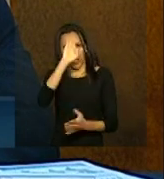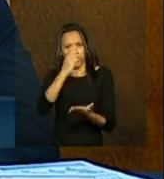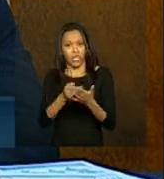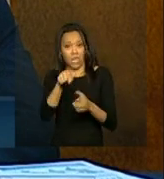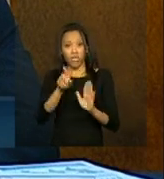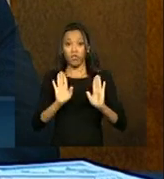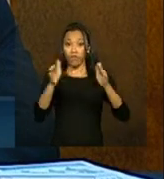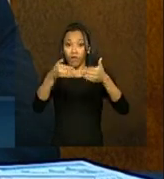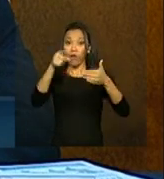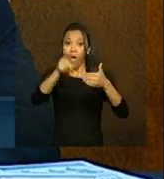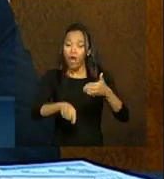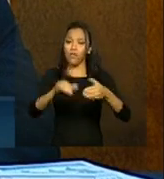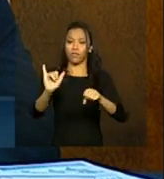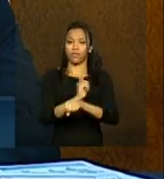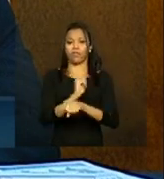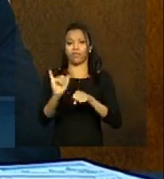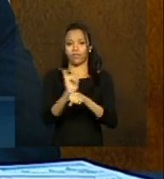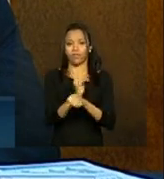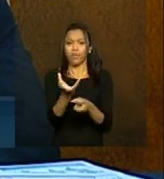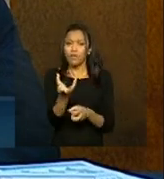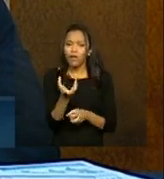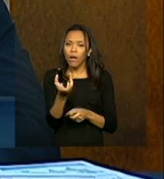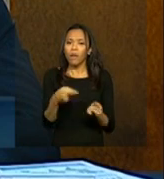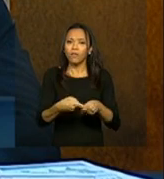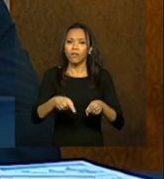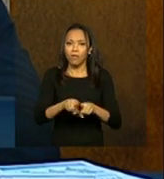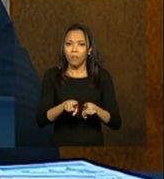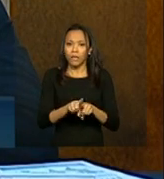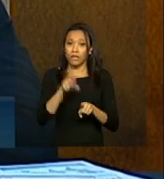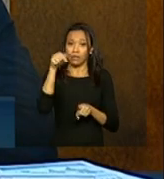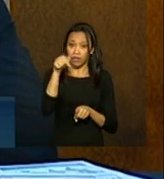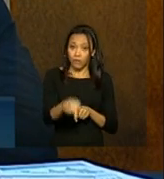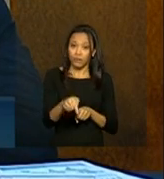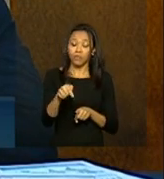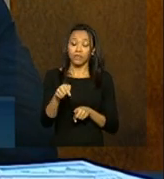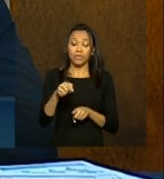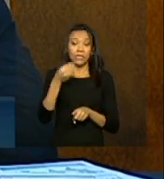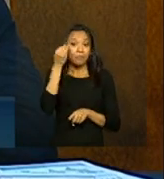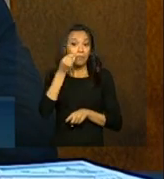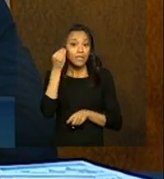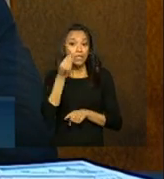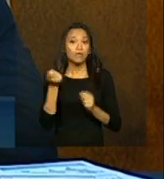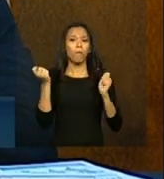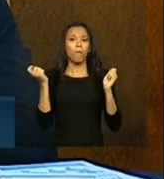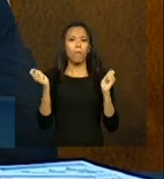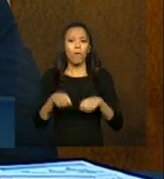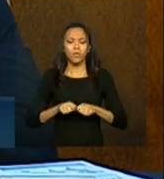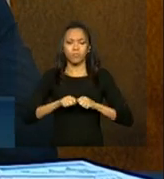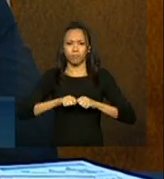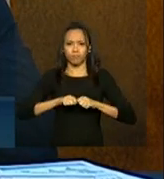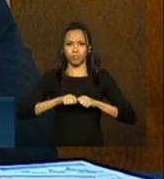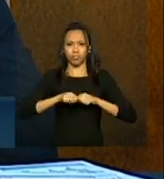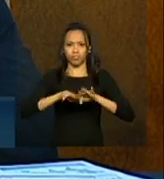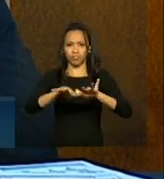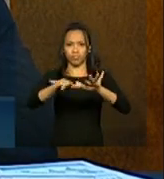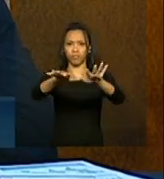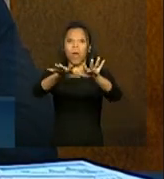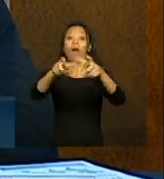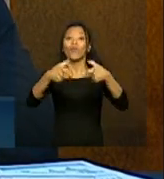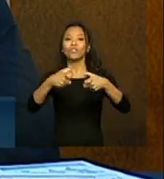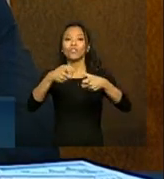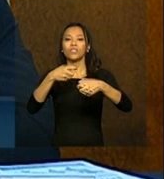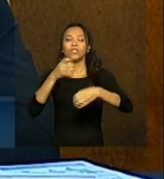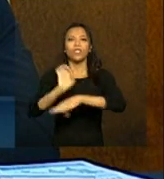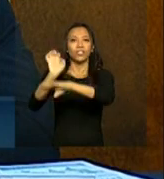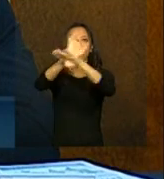instâncias estratégicas e quer, na verdade, que esse tipo de experiência se reproduza não só em estados e municípios, mas